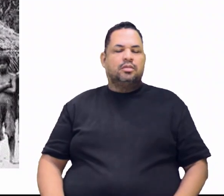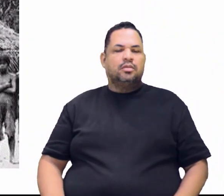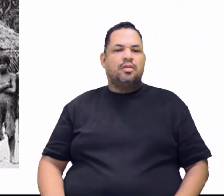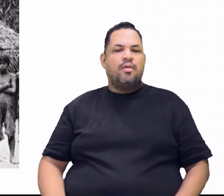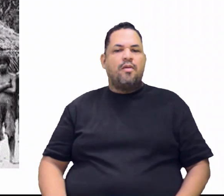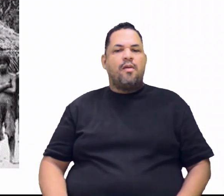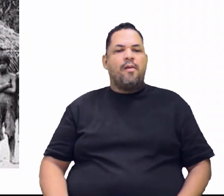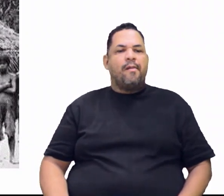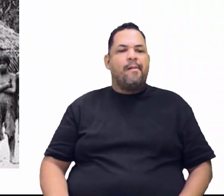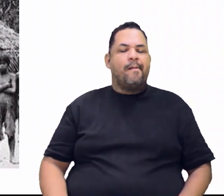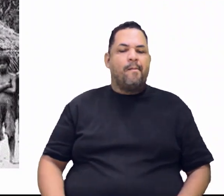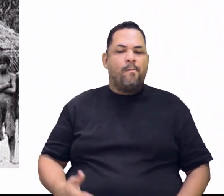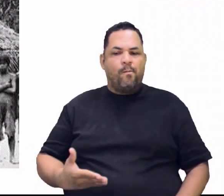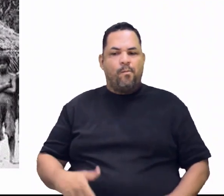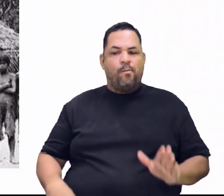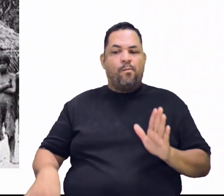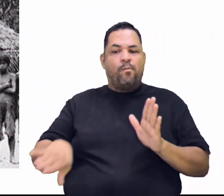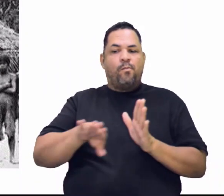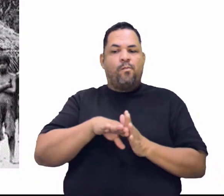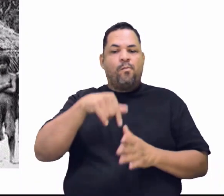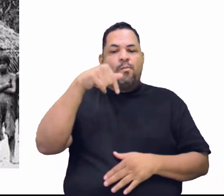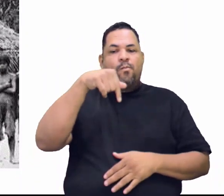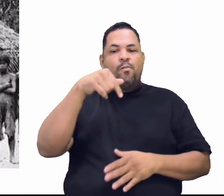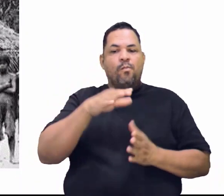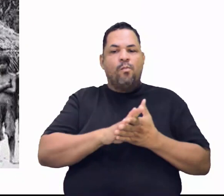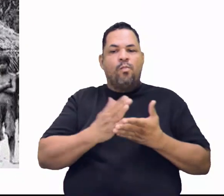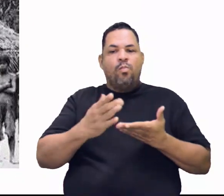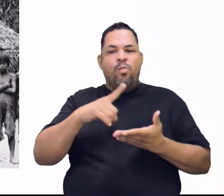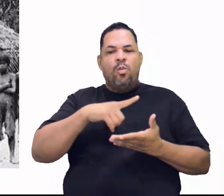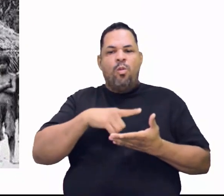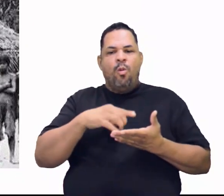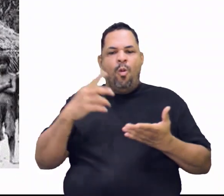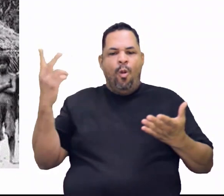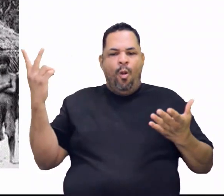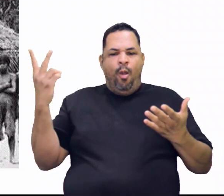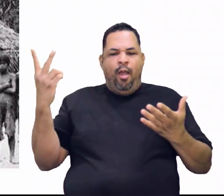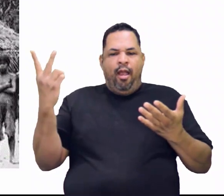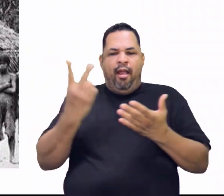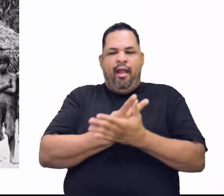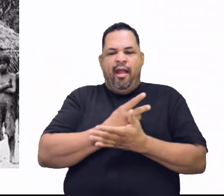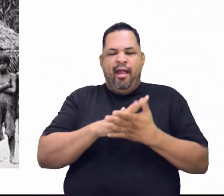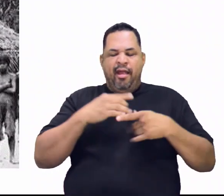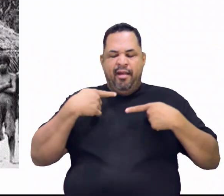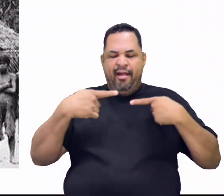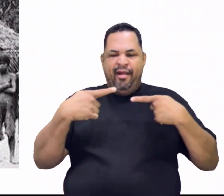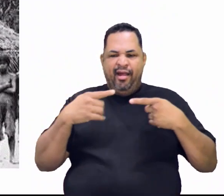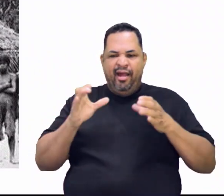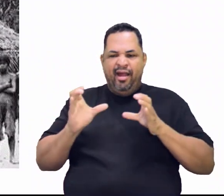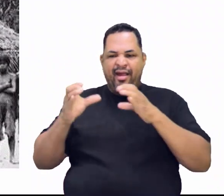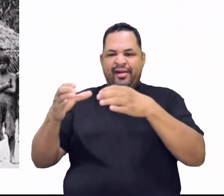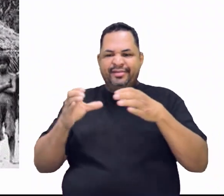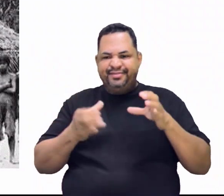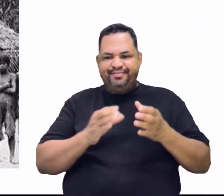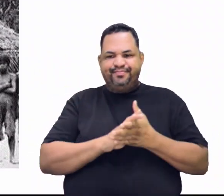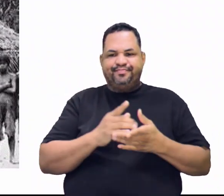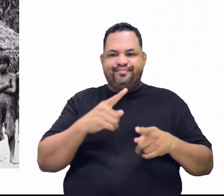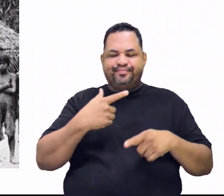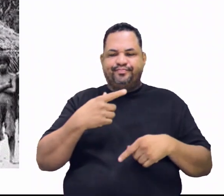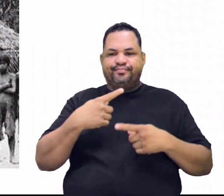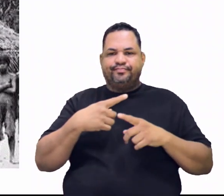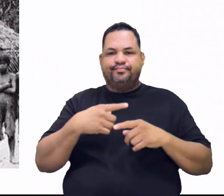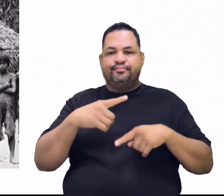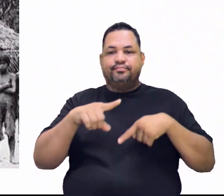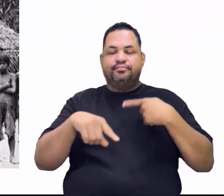grupo que migrou para a região vai provocar guerra intertribais. Por quê? Para manter o controle do